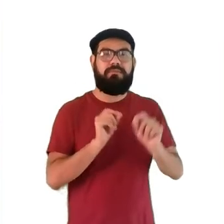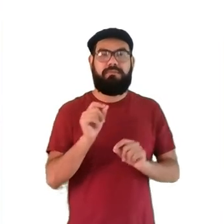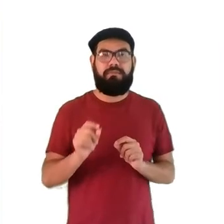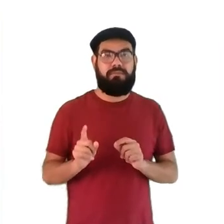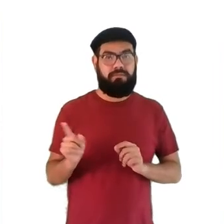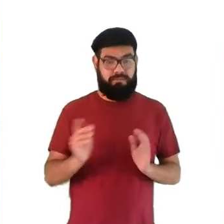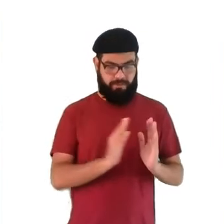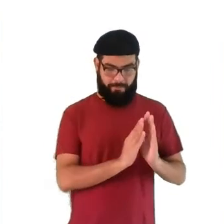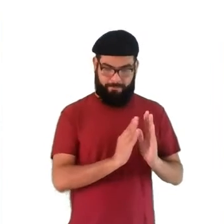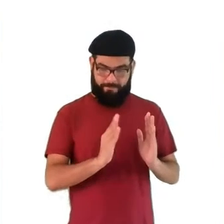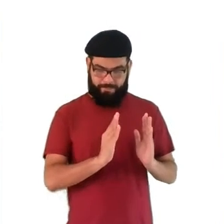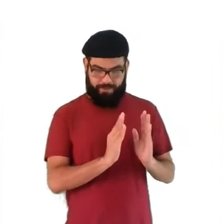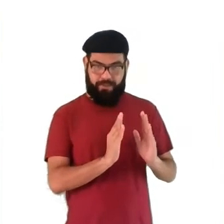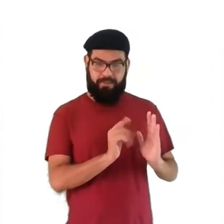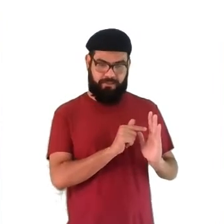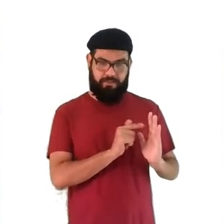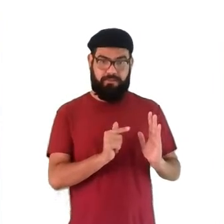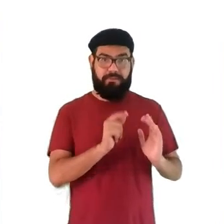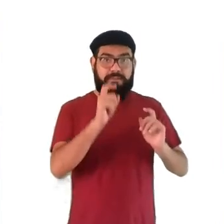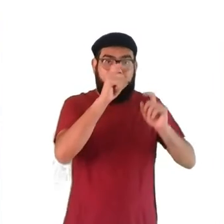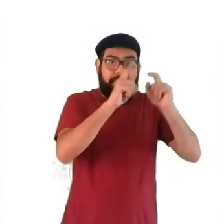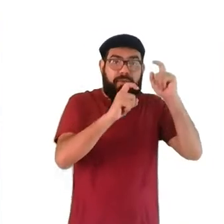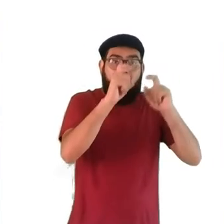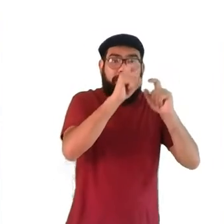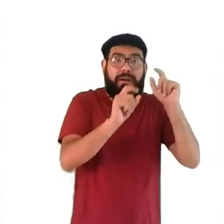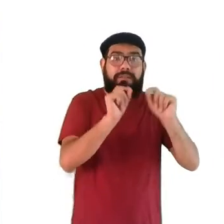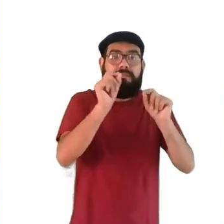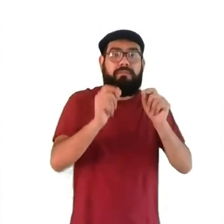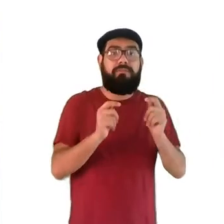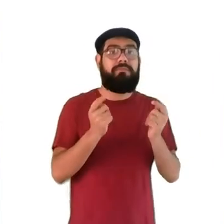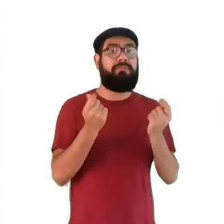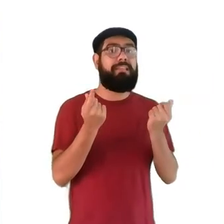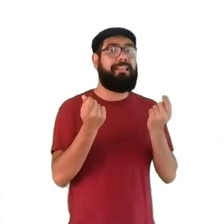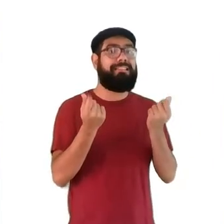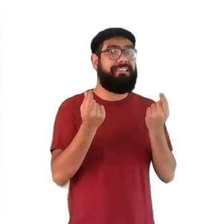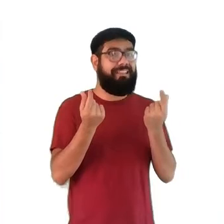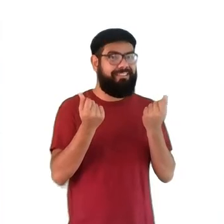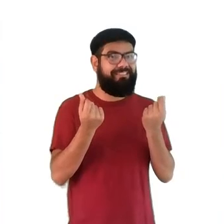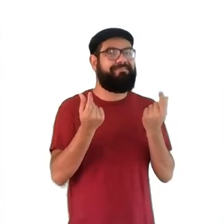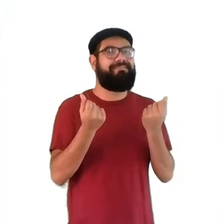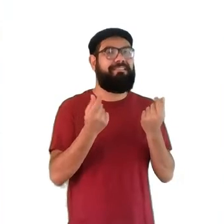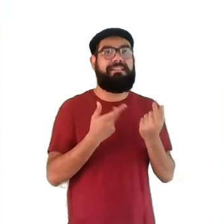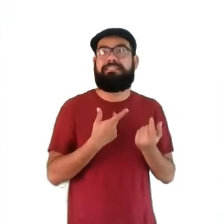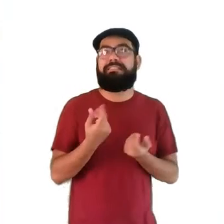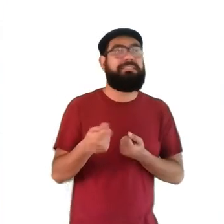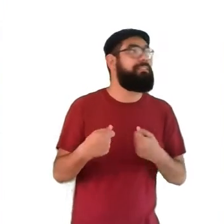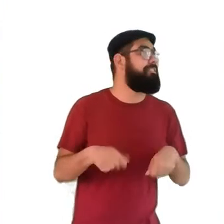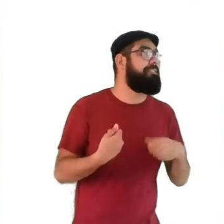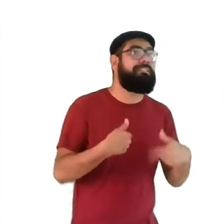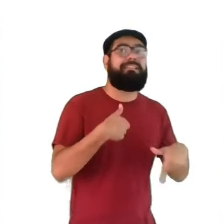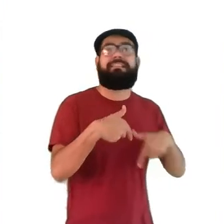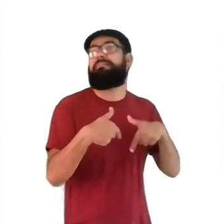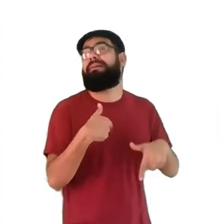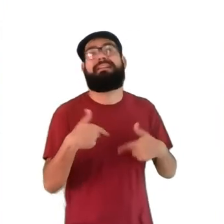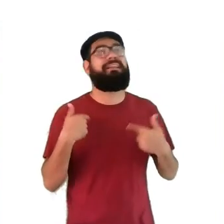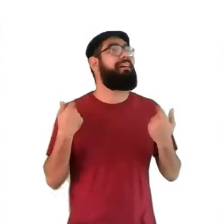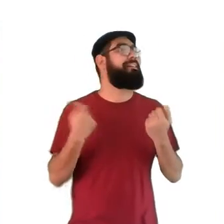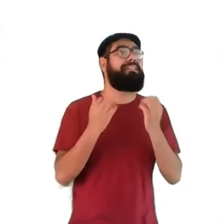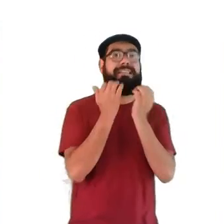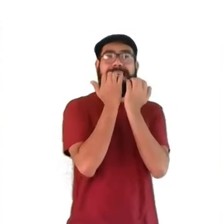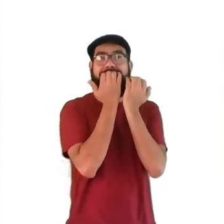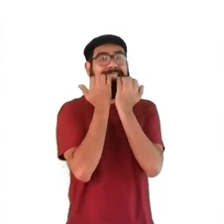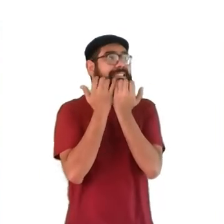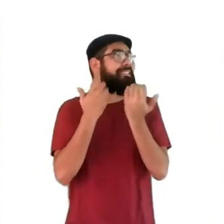a gente está muito preocupado com a questão financeira, né? Correndo atrás aí do emprego, da